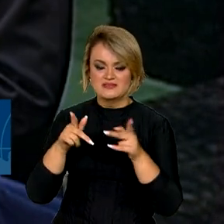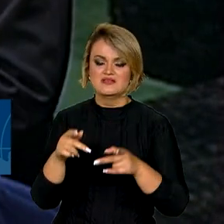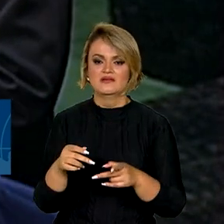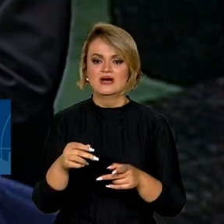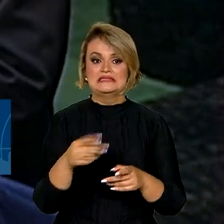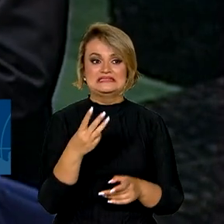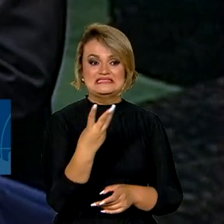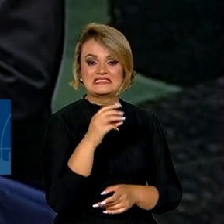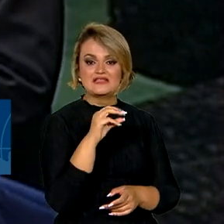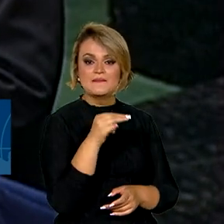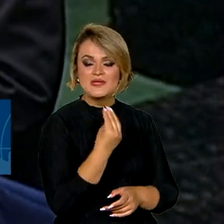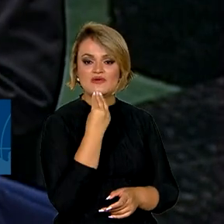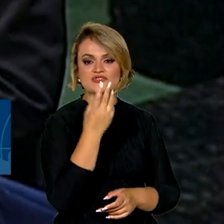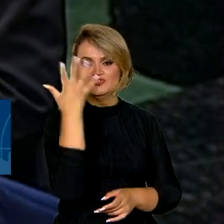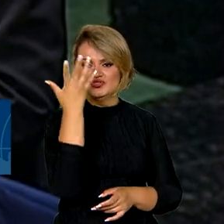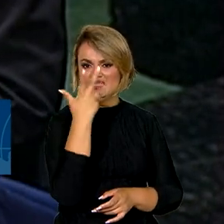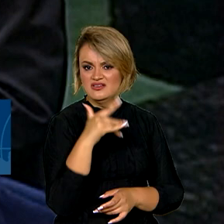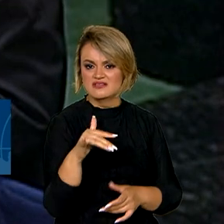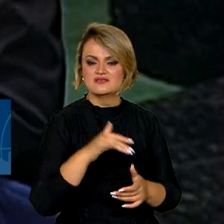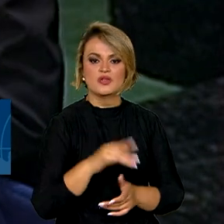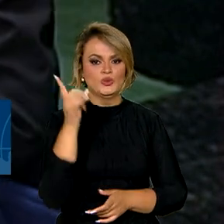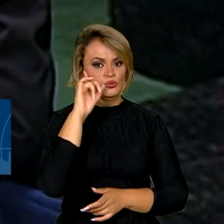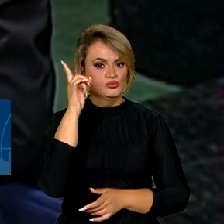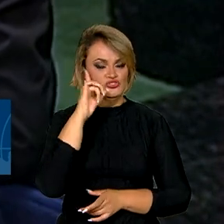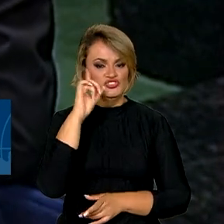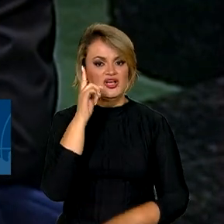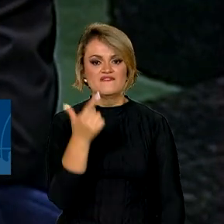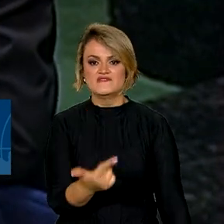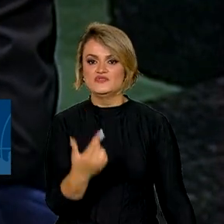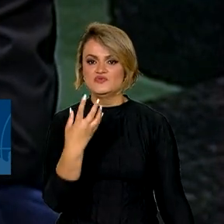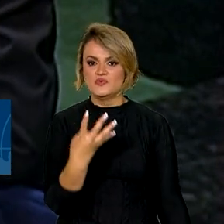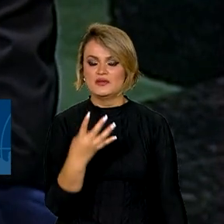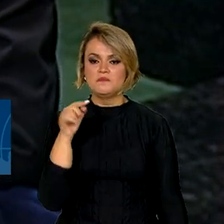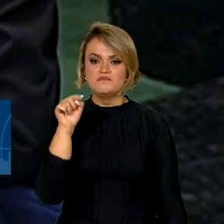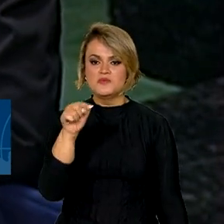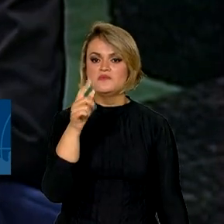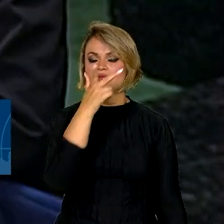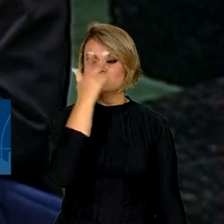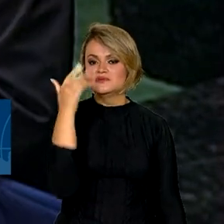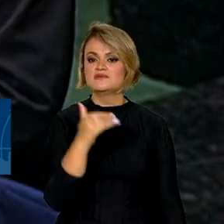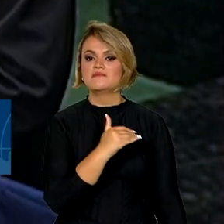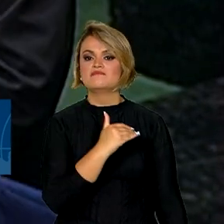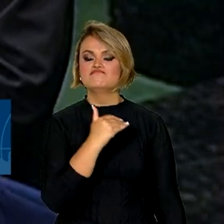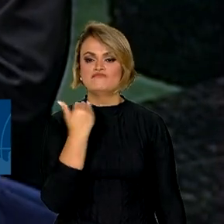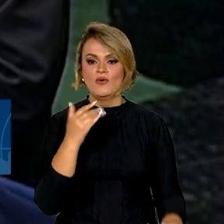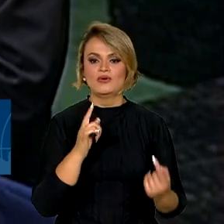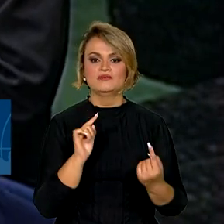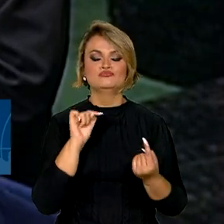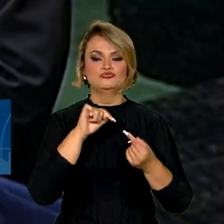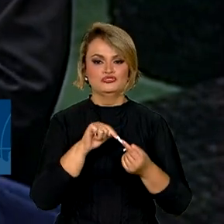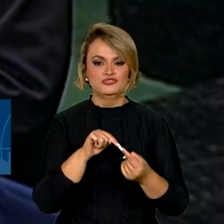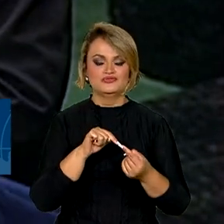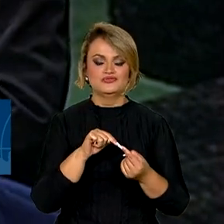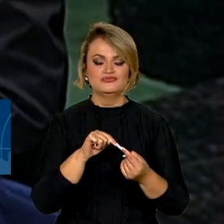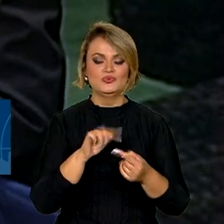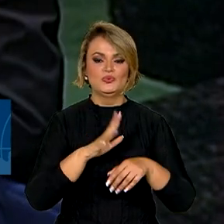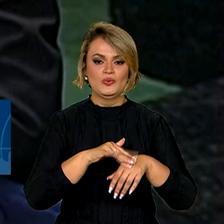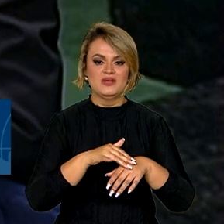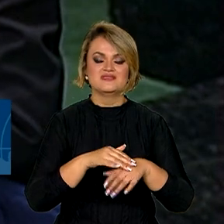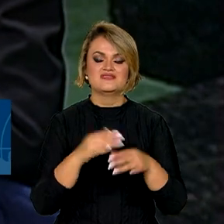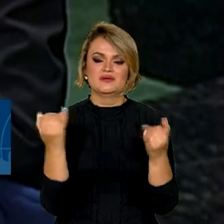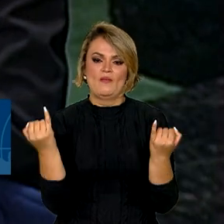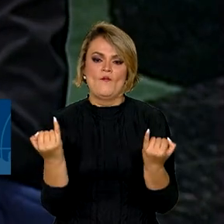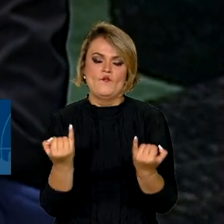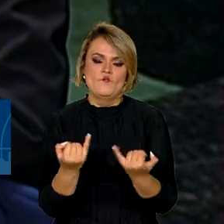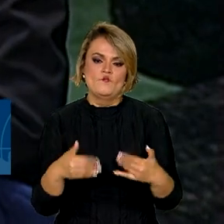crianças. Diariamente, 24 mil pessoas são vitimadas por doenças decorrentes da